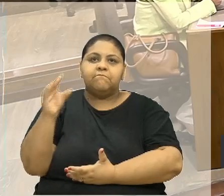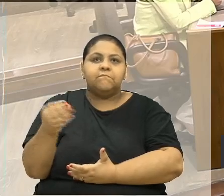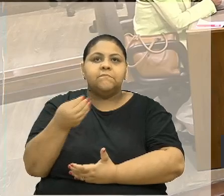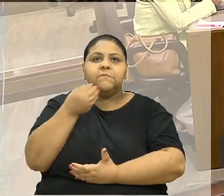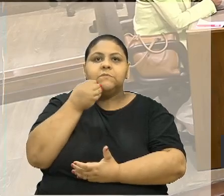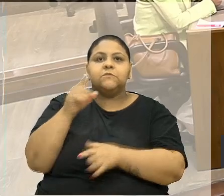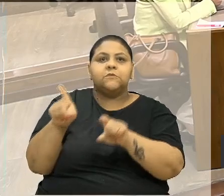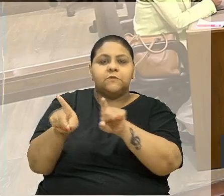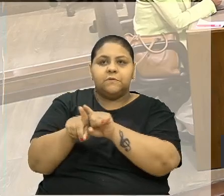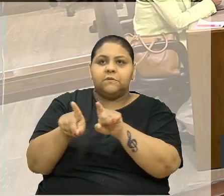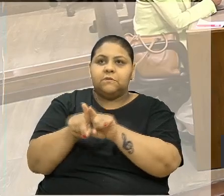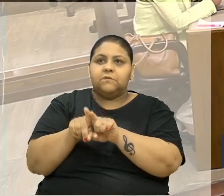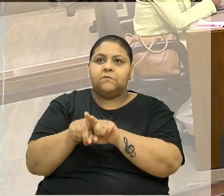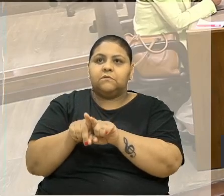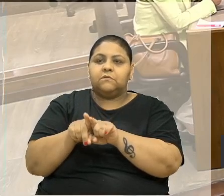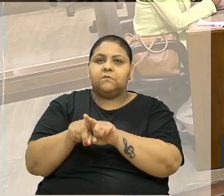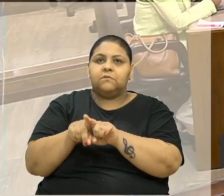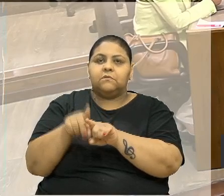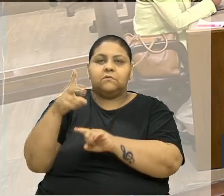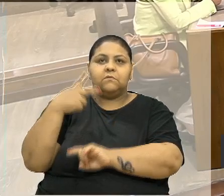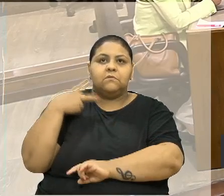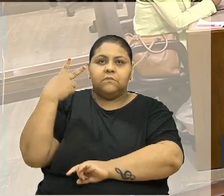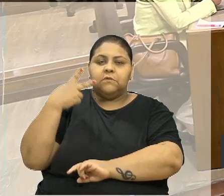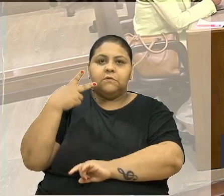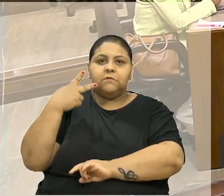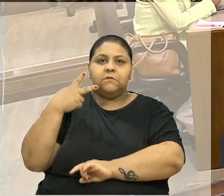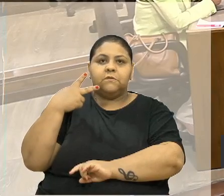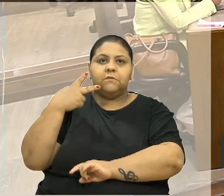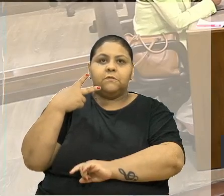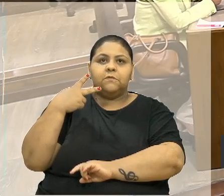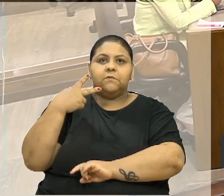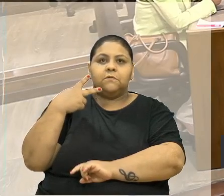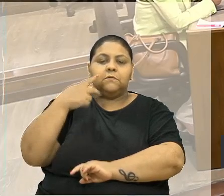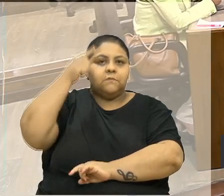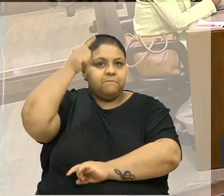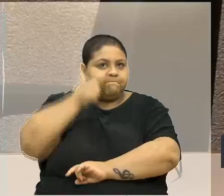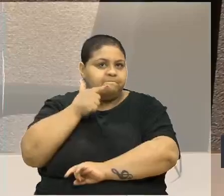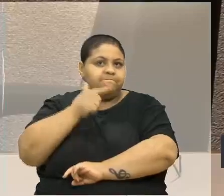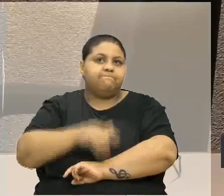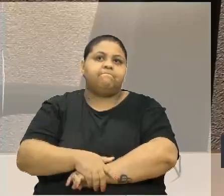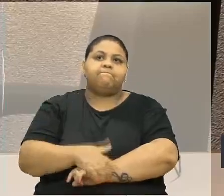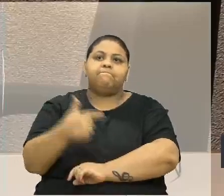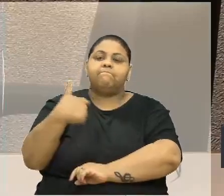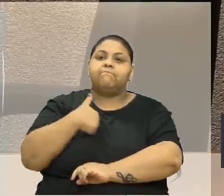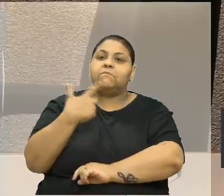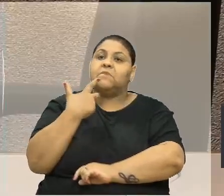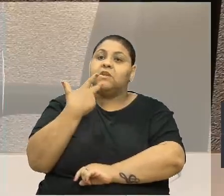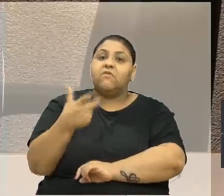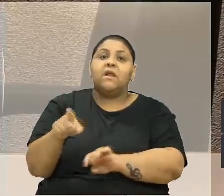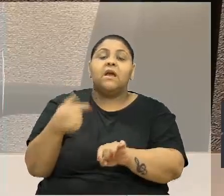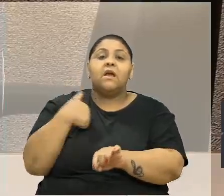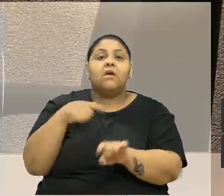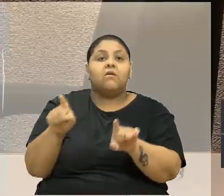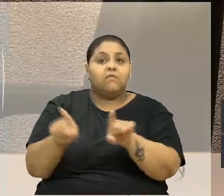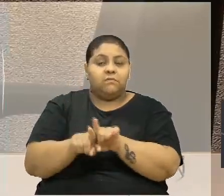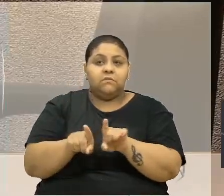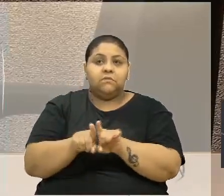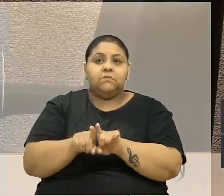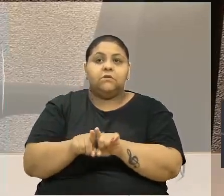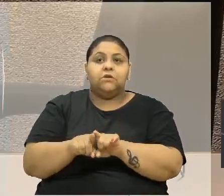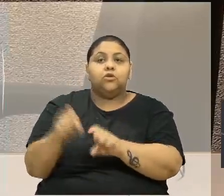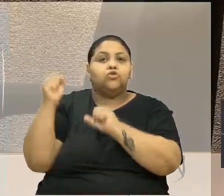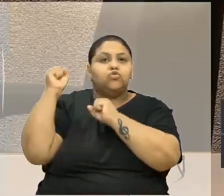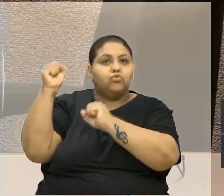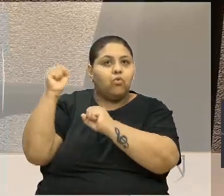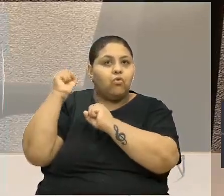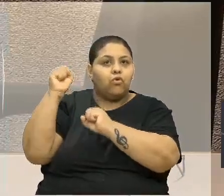pegar um gancho aí com a fala do vereador Lucas Carinhato. E dizer que eu também torço, né,